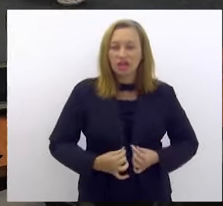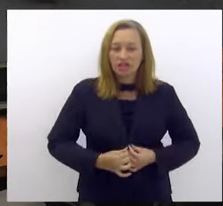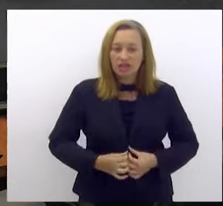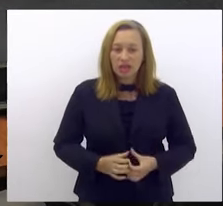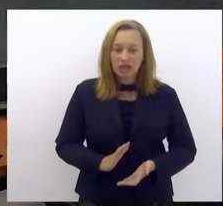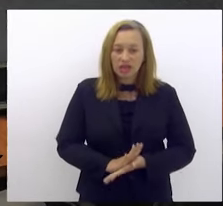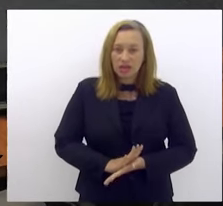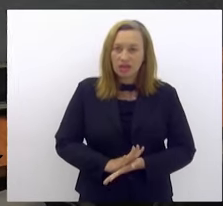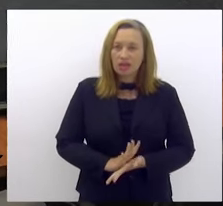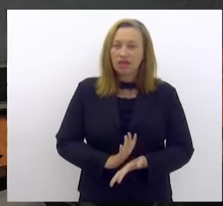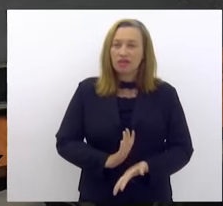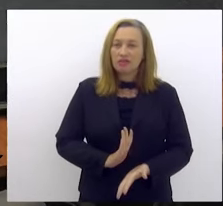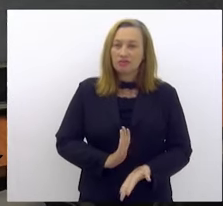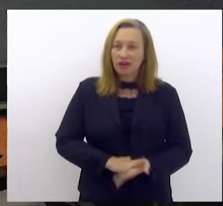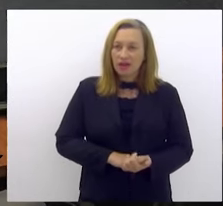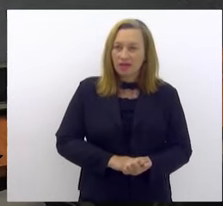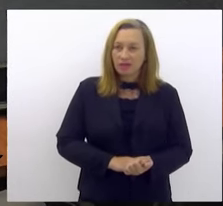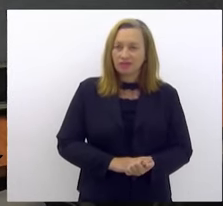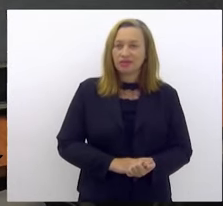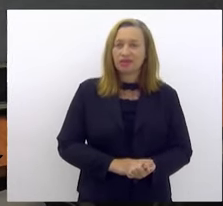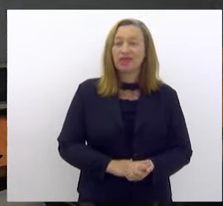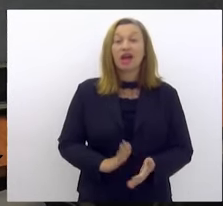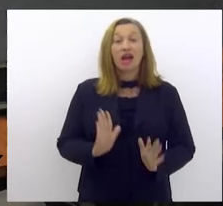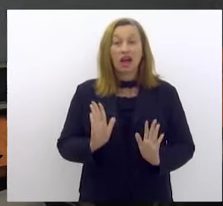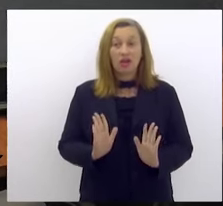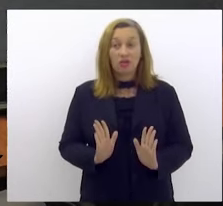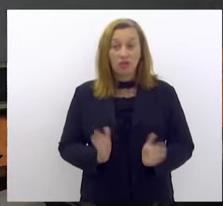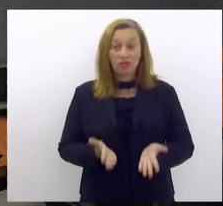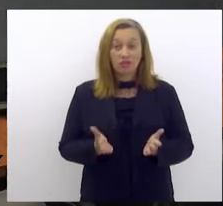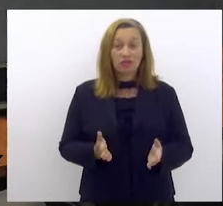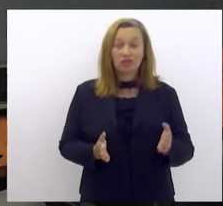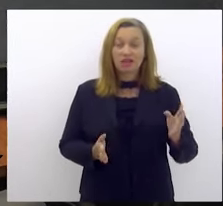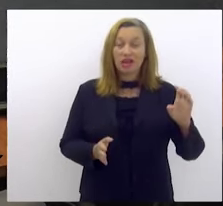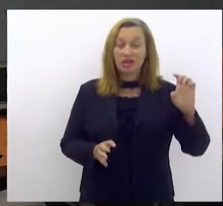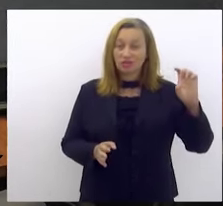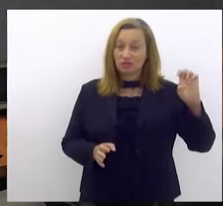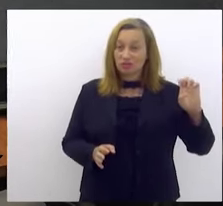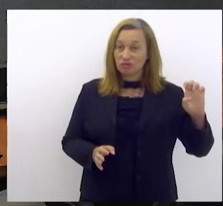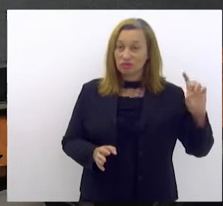Vou usar o lado direito, presidente. Senta aqui, galera. Lado esquerdo não dá certo, não.